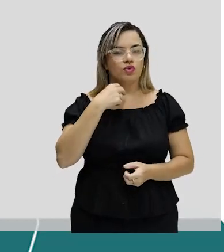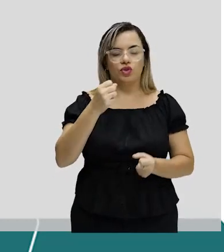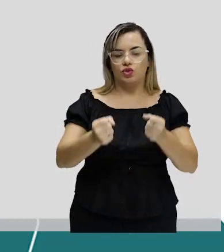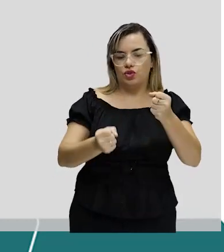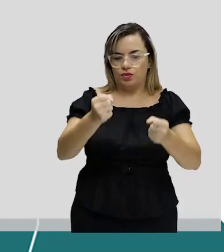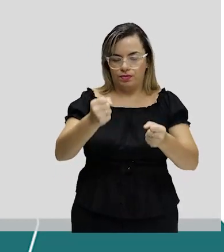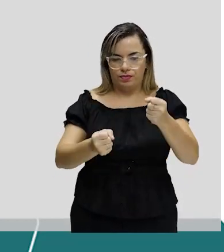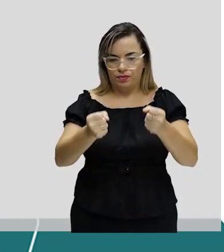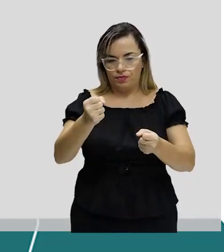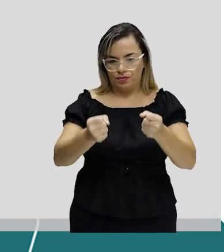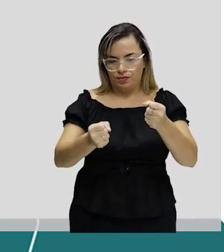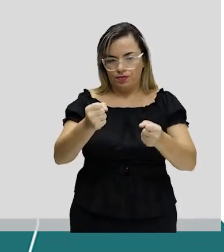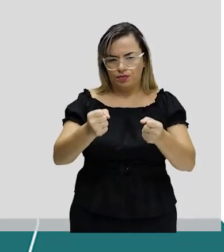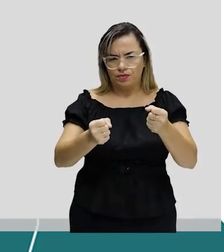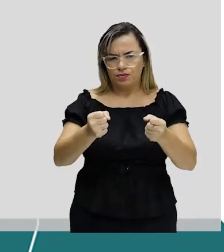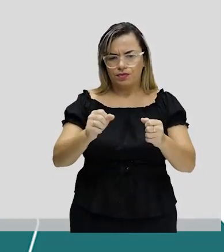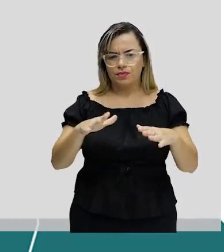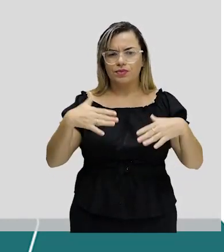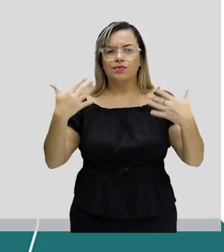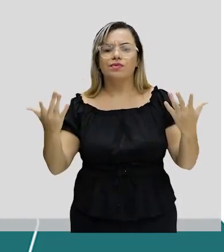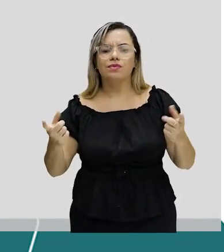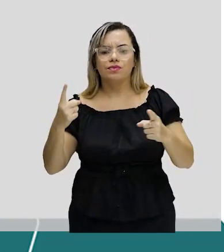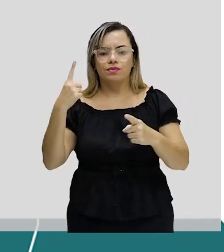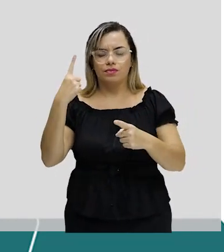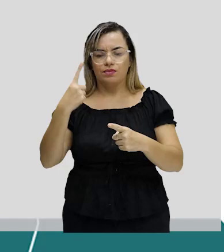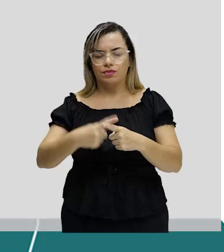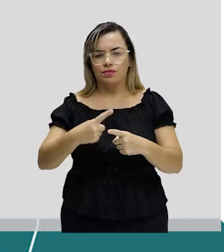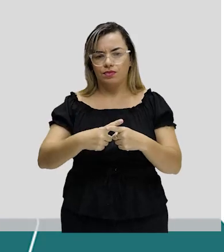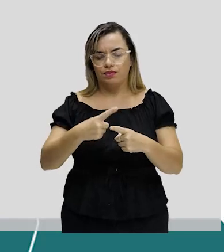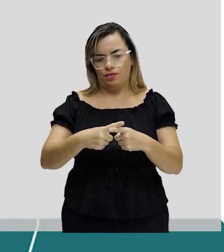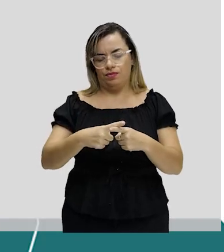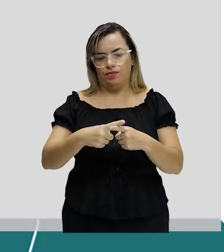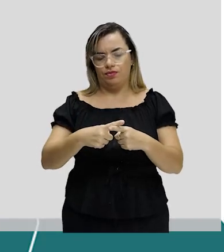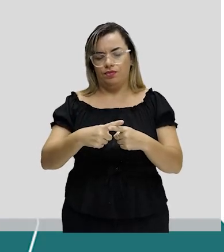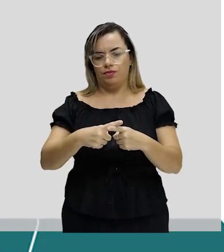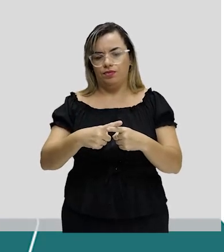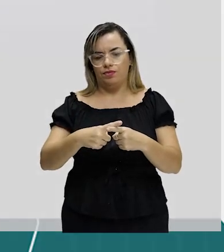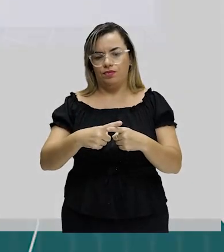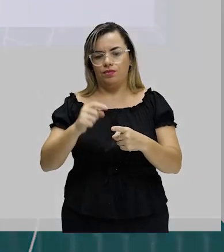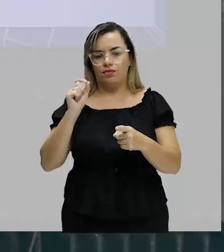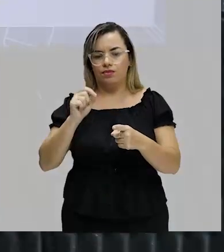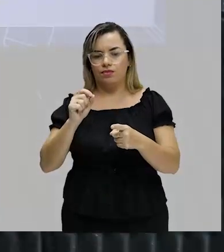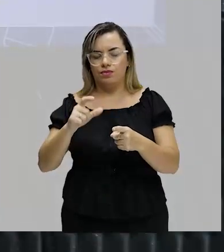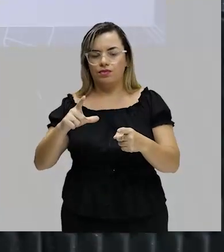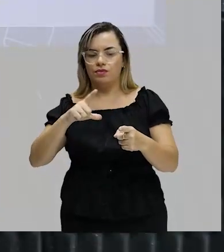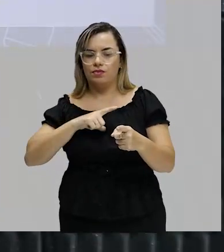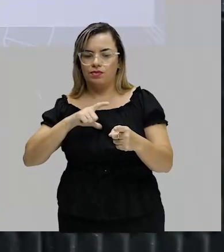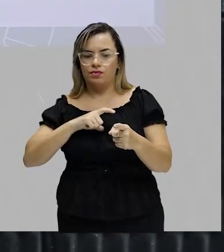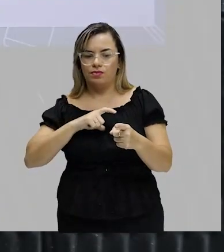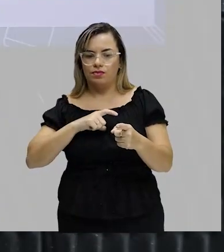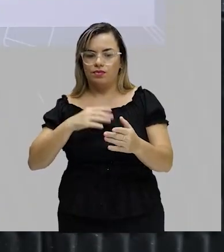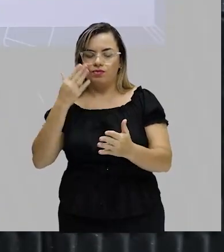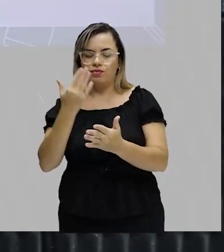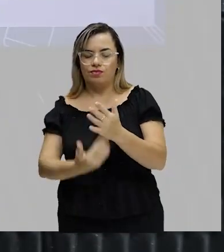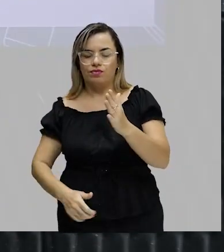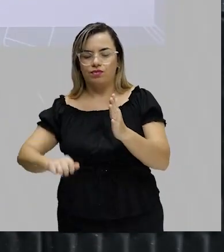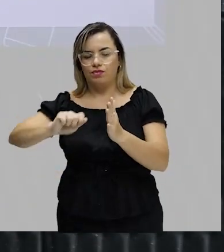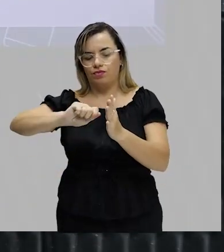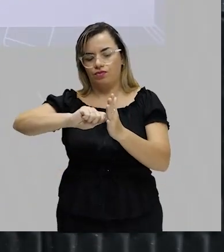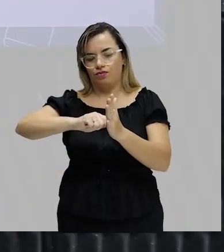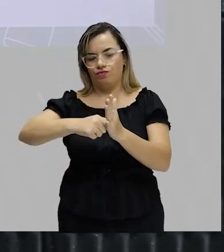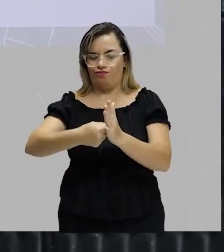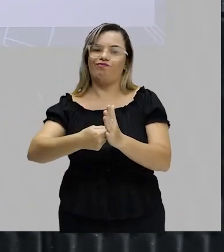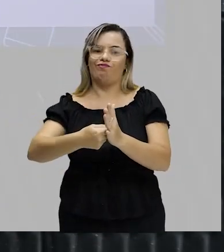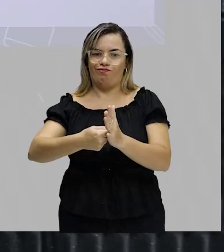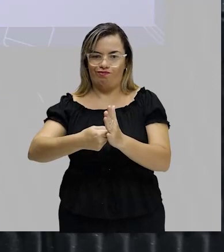dirigir? Because she had lost her keys. Porque ela tinha perdido as